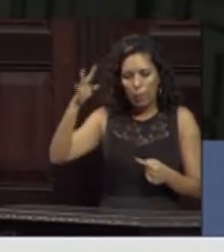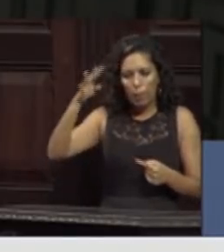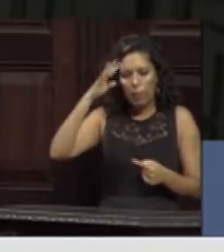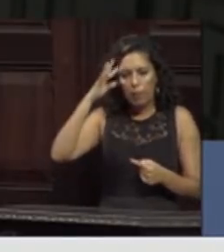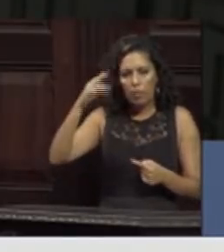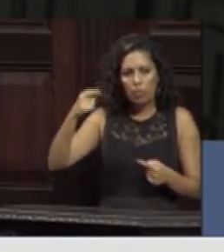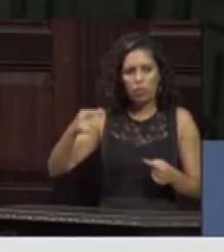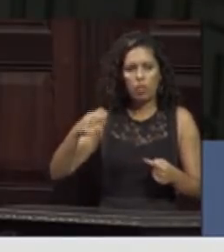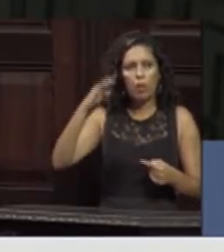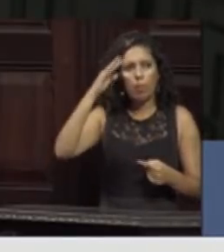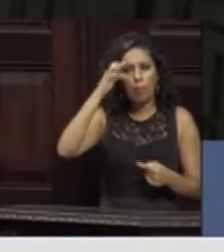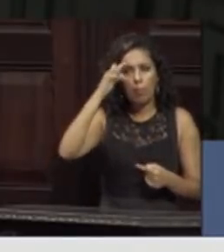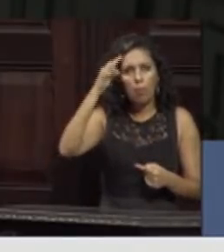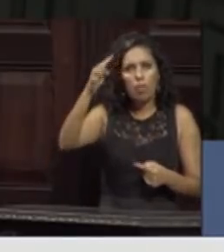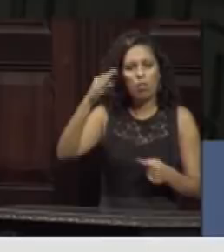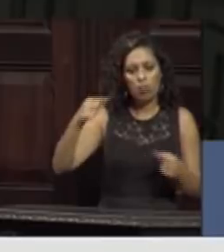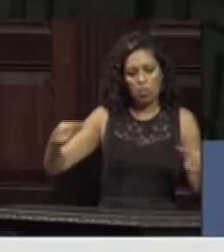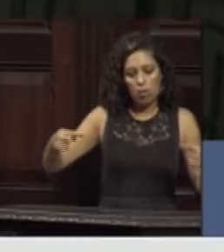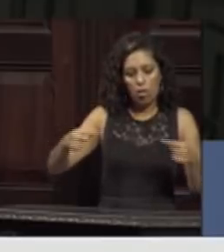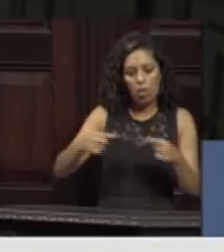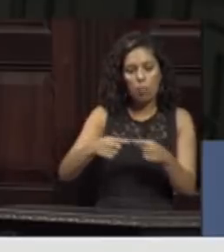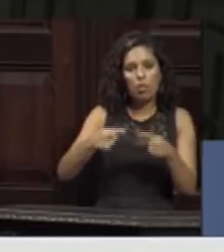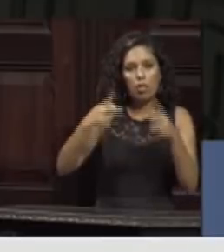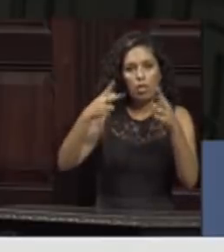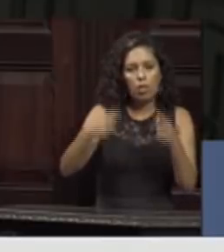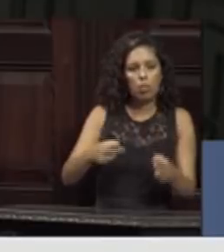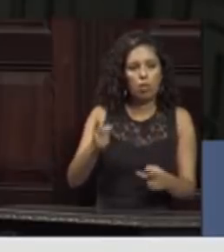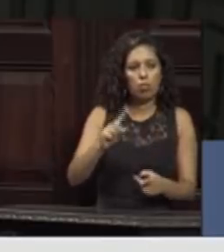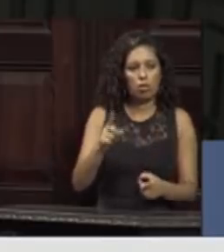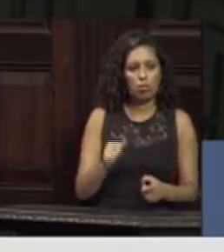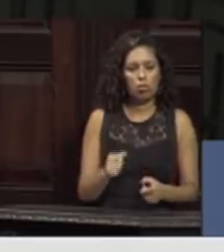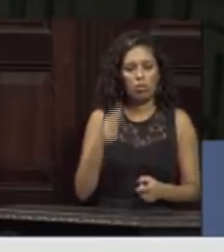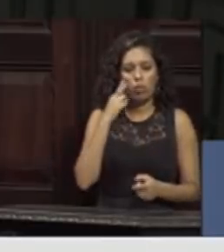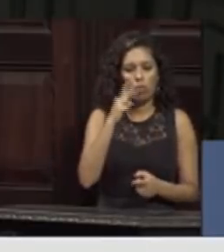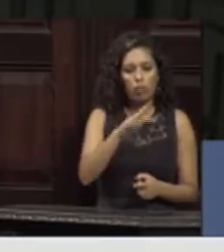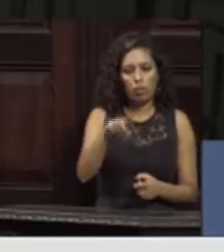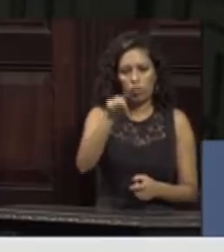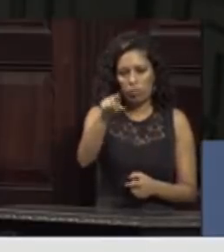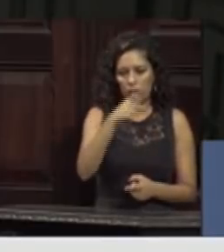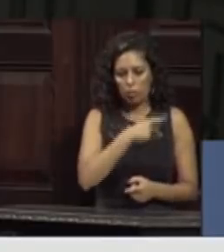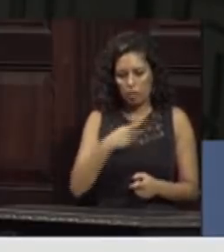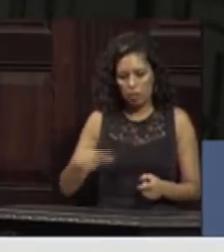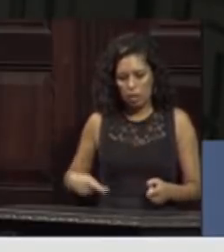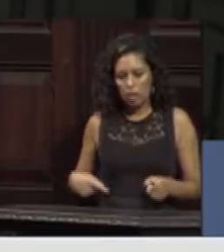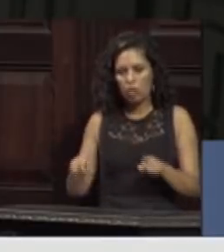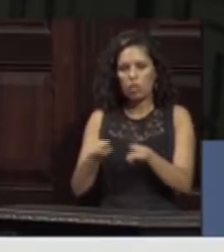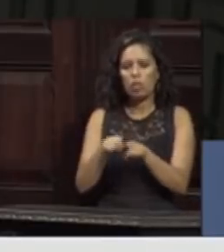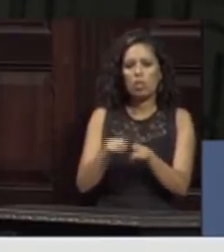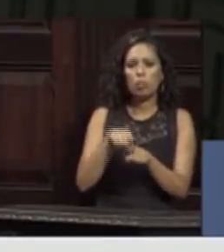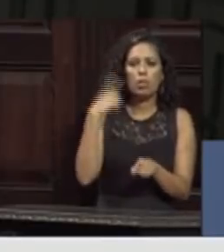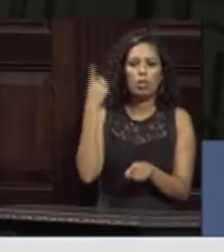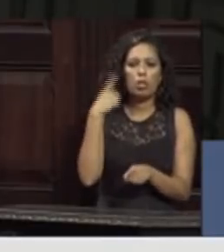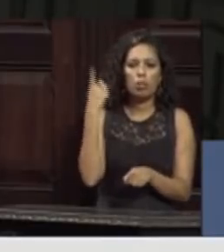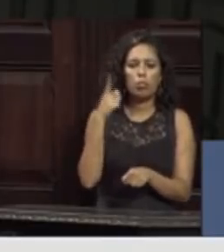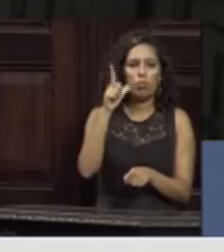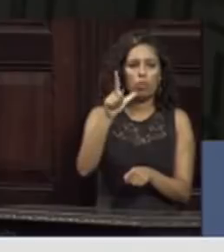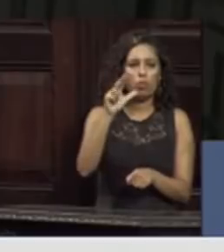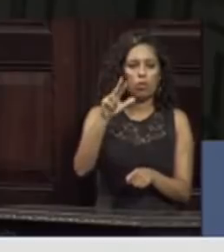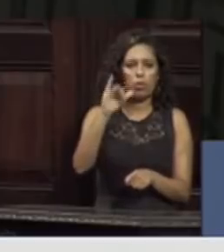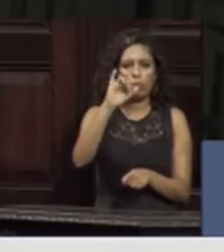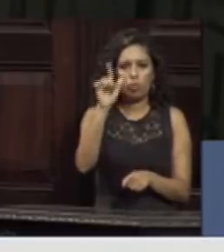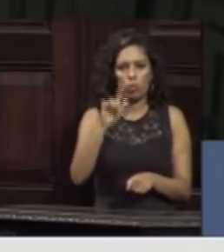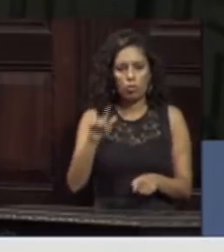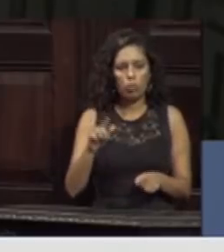ouvindo prefeitos, estive com Vossa Excelência, o deputado Luiz Paulo, em uma reunião na Petrobras. Os argumentos da